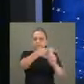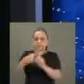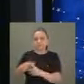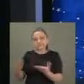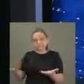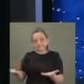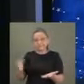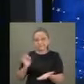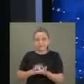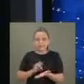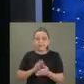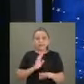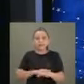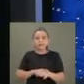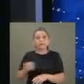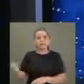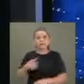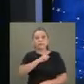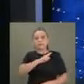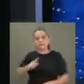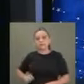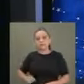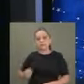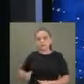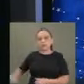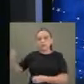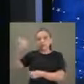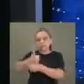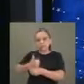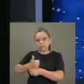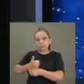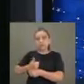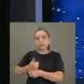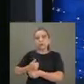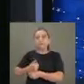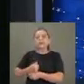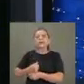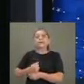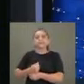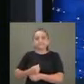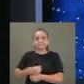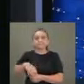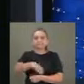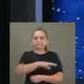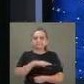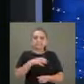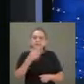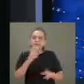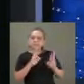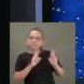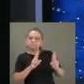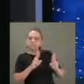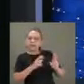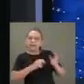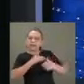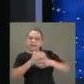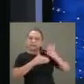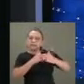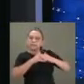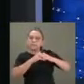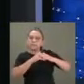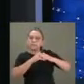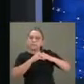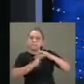quando o novo governo assumiu o mercado previa crescimento abaixo de